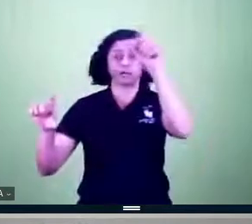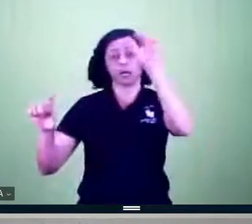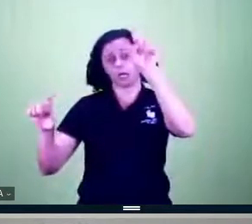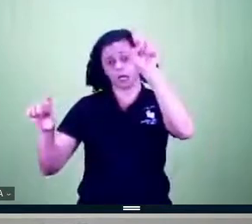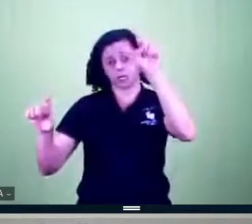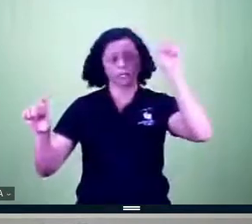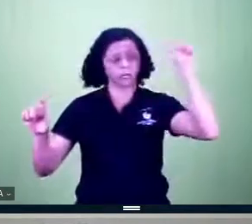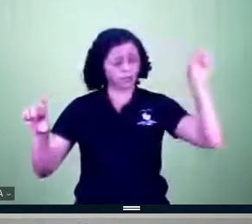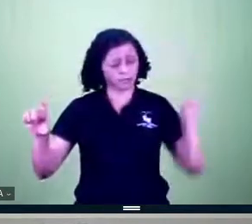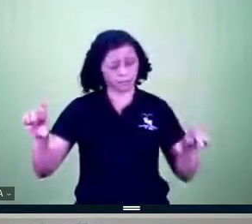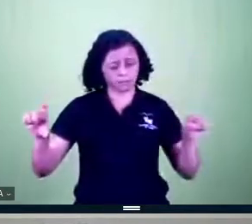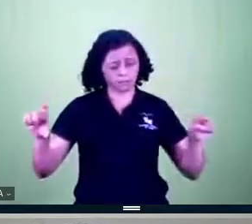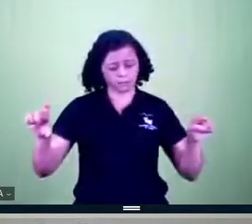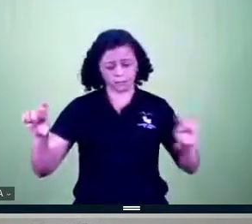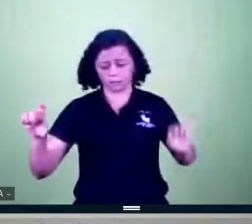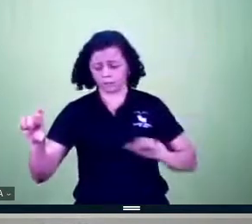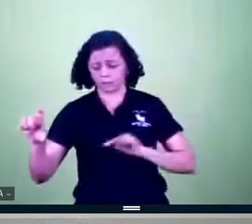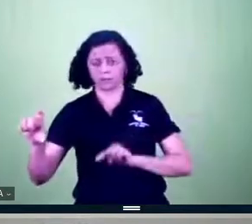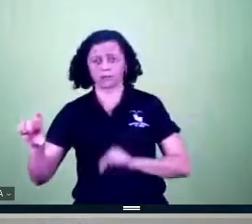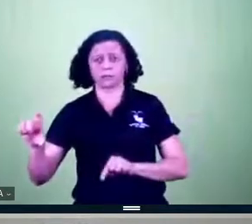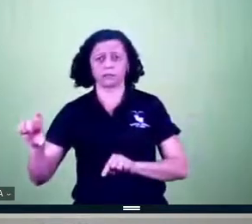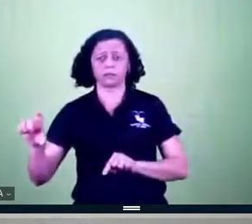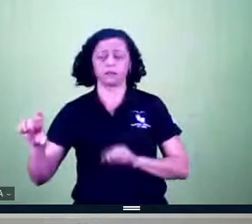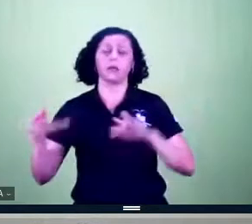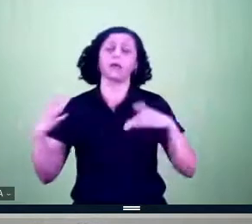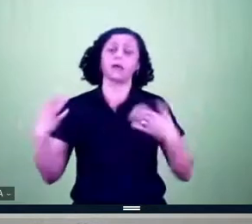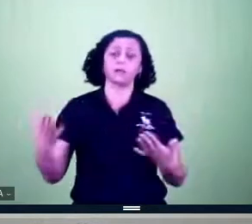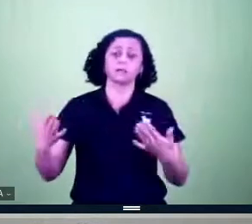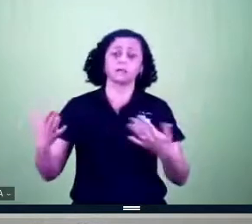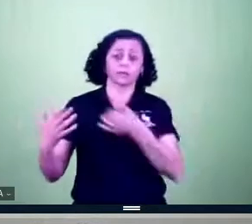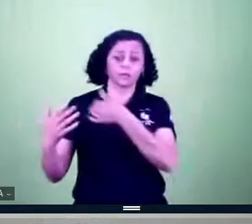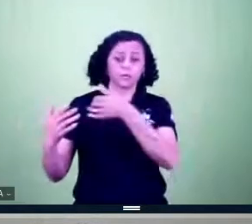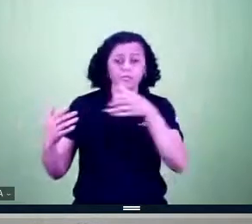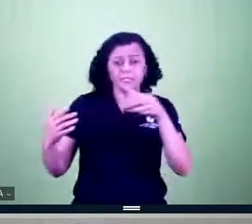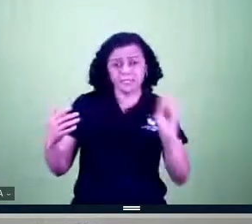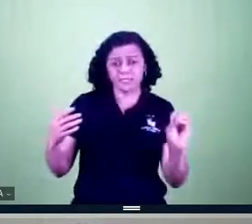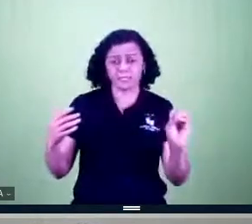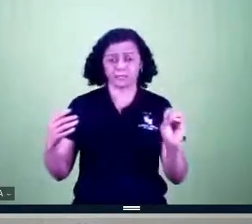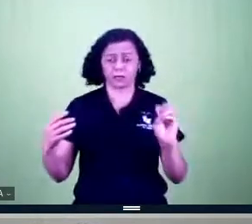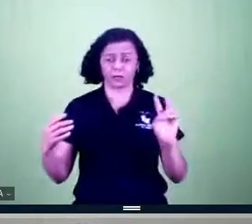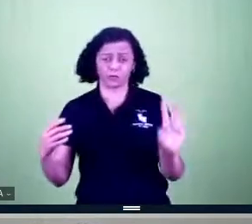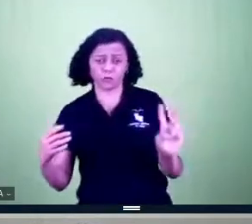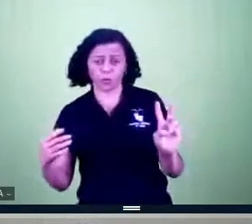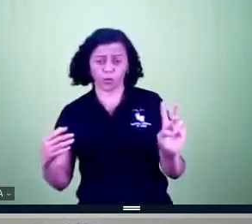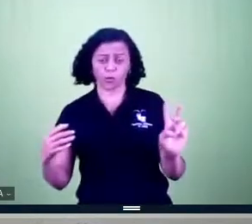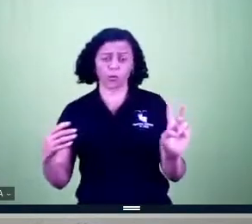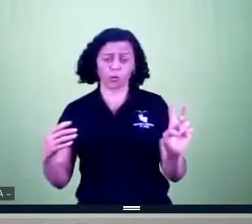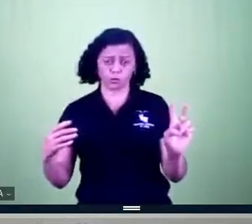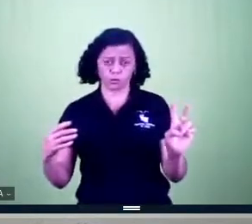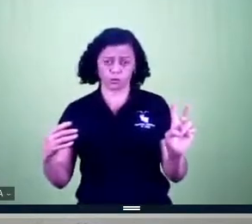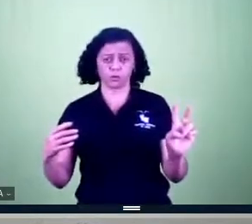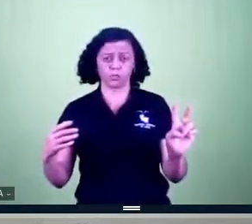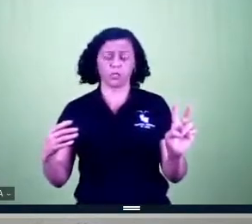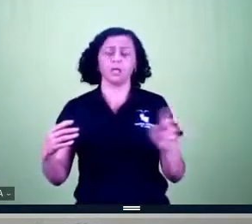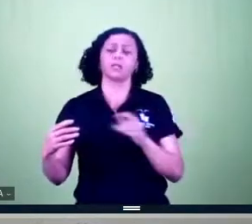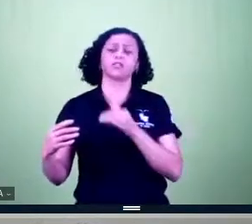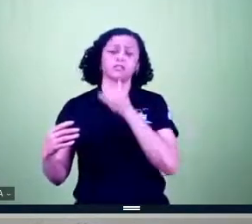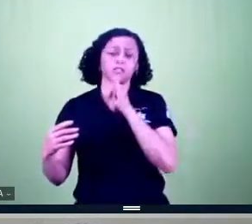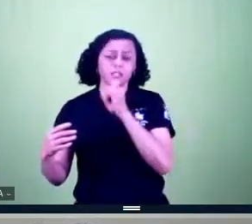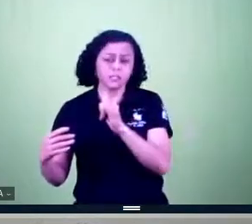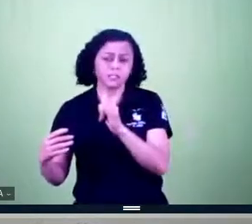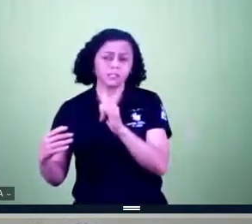pouquinho vai ficar aqui. No final, os 100 volts da minha pilha, da minha bateria, do meu gerador, da minha fonte de tensão